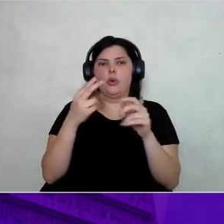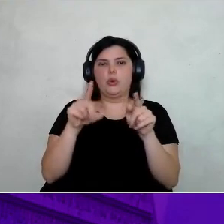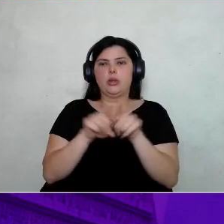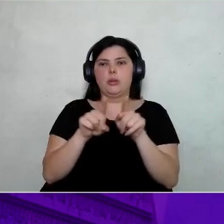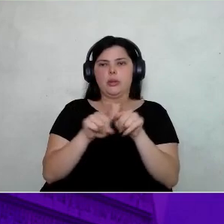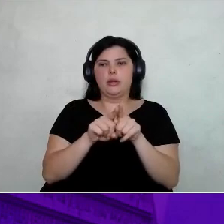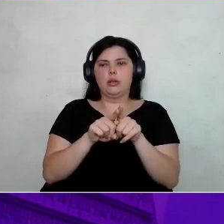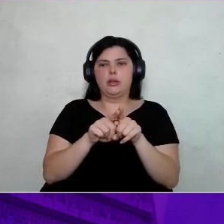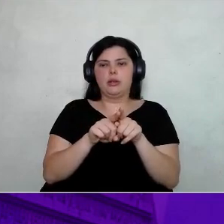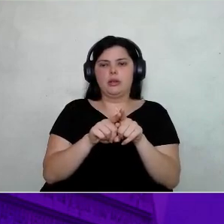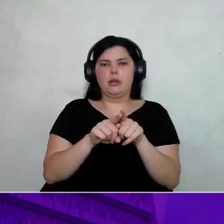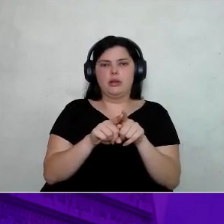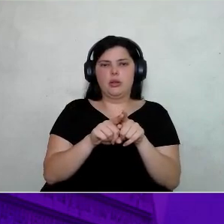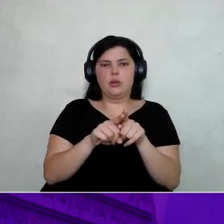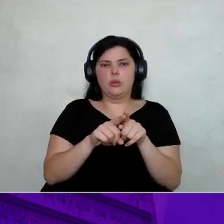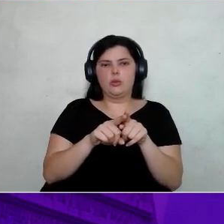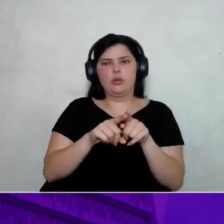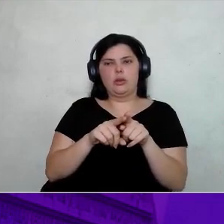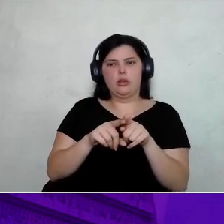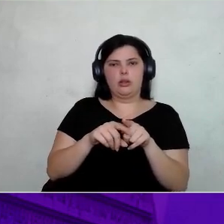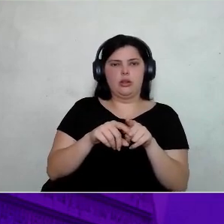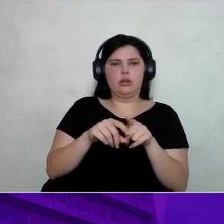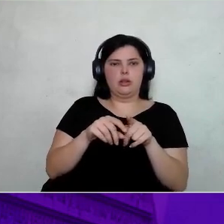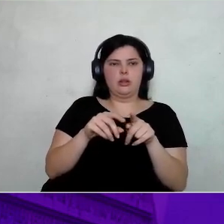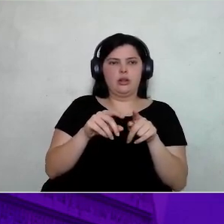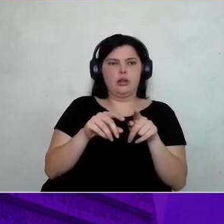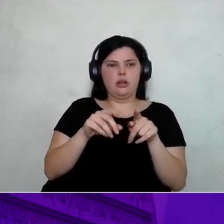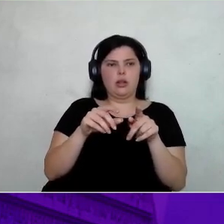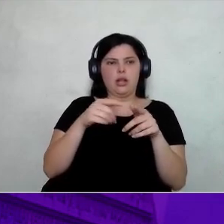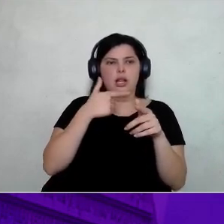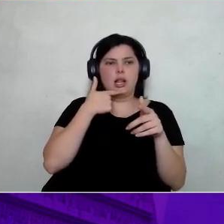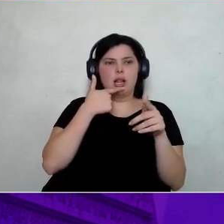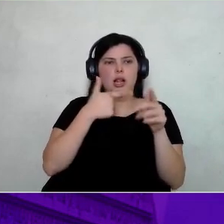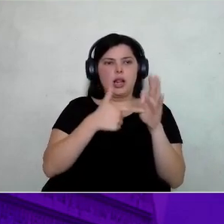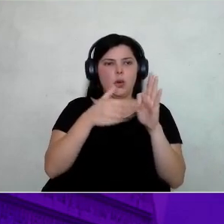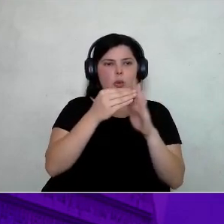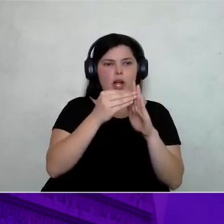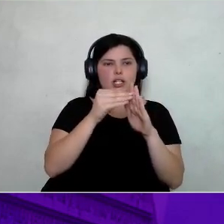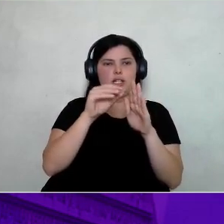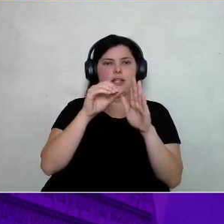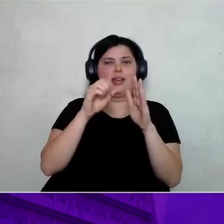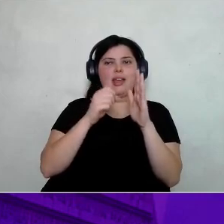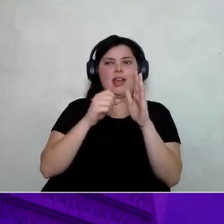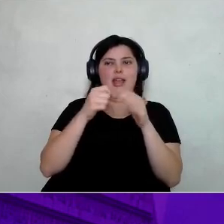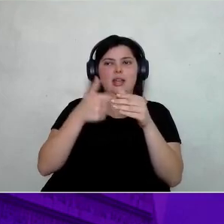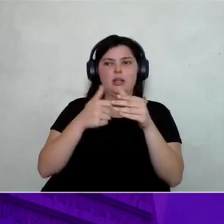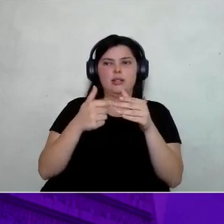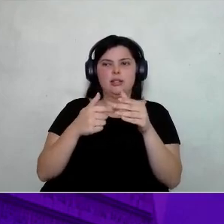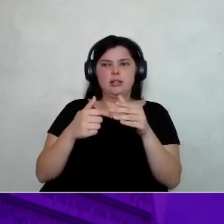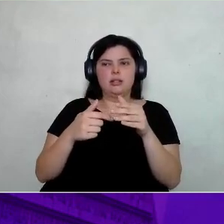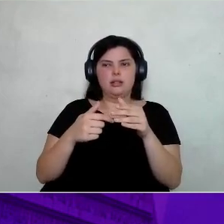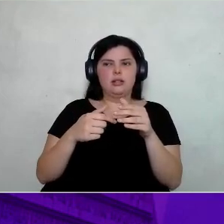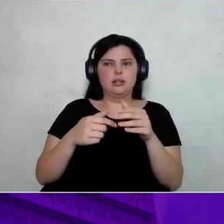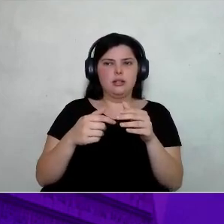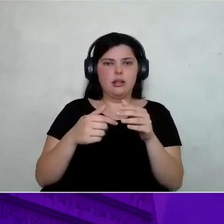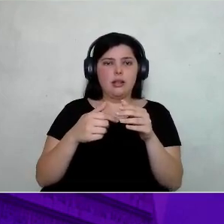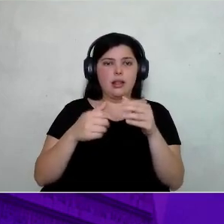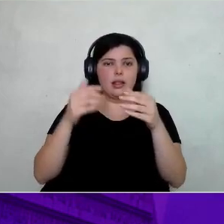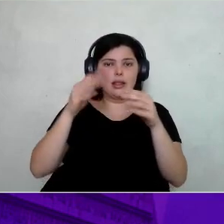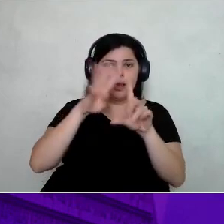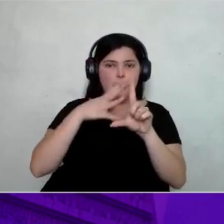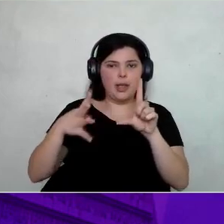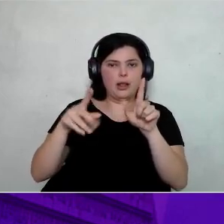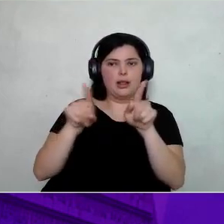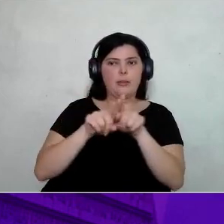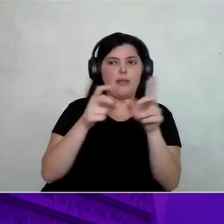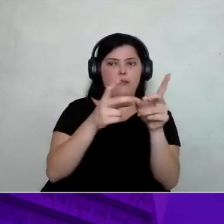né, que é o que a gente vai ver com linguagem SQL. Então, eu vou fazer um select aqui nessa tabela, ó, na fato vendas. Né?